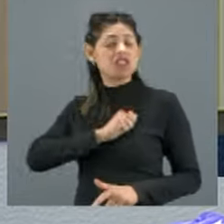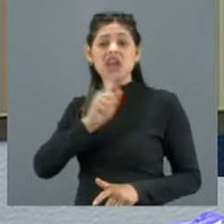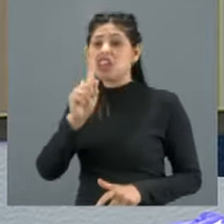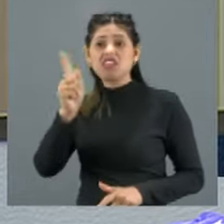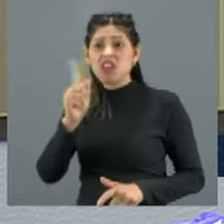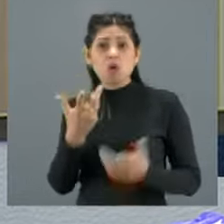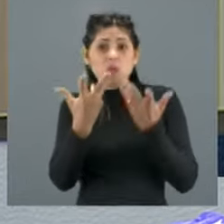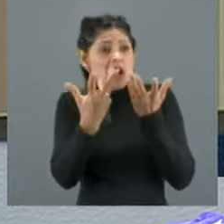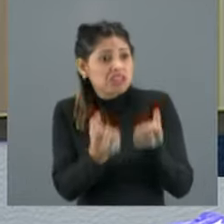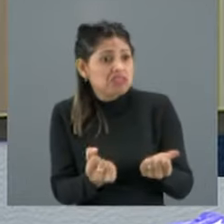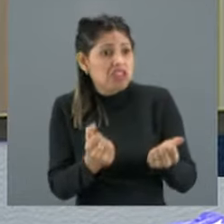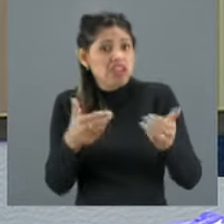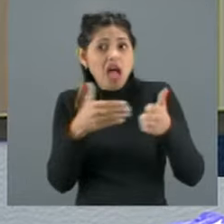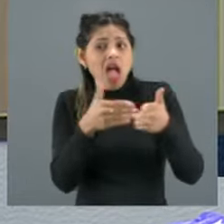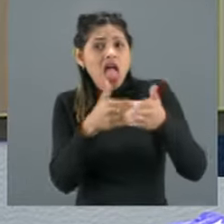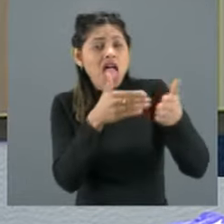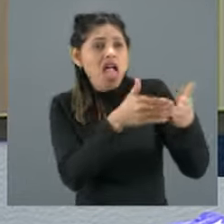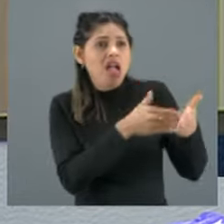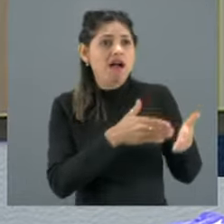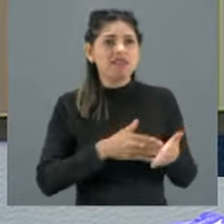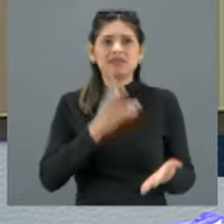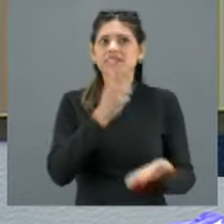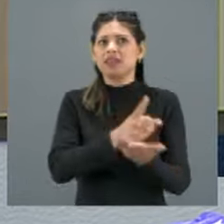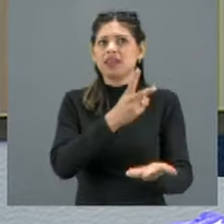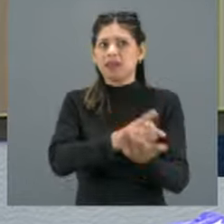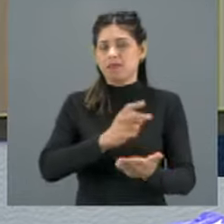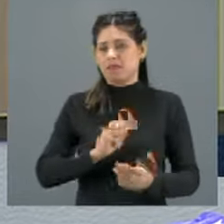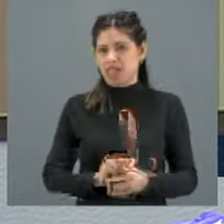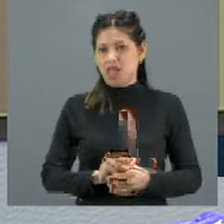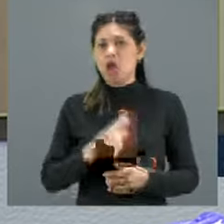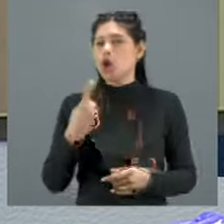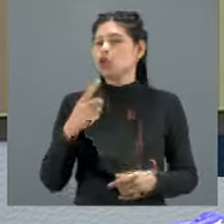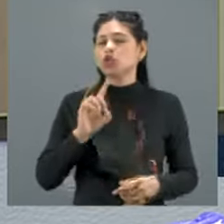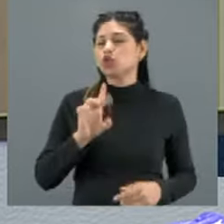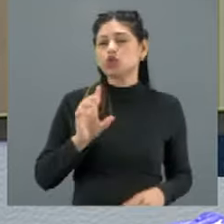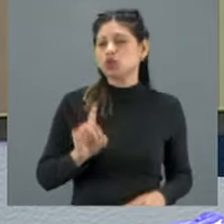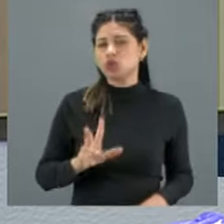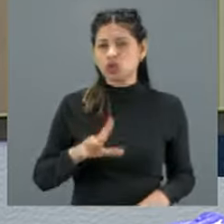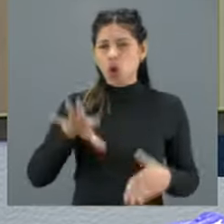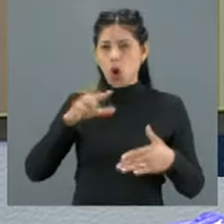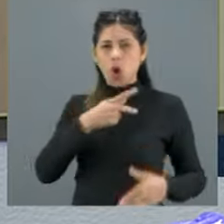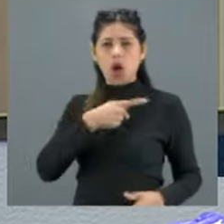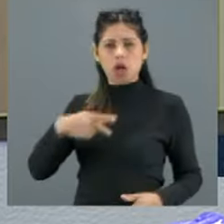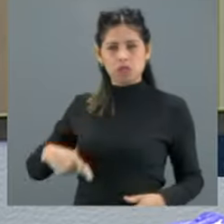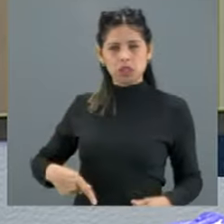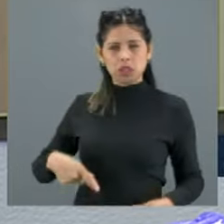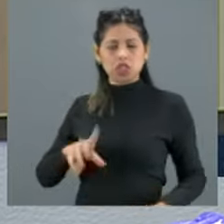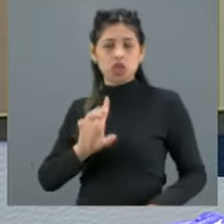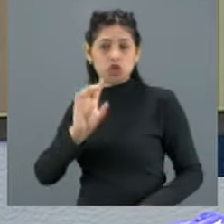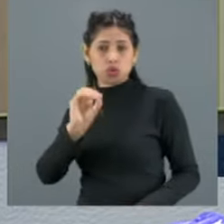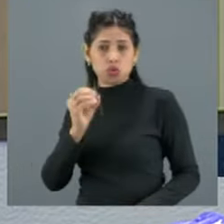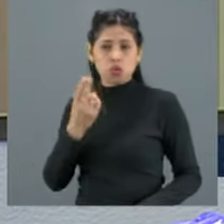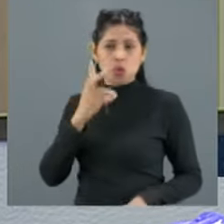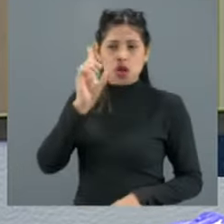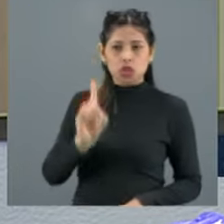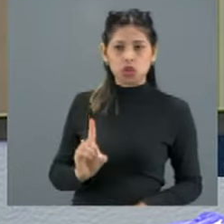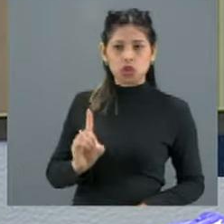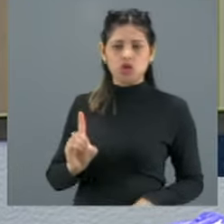nós. Só atender com a presidente da ONG, só a diretoria.